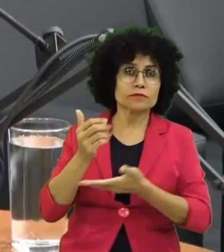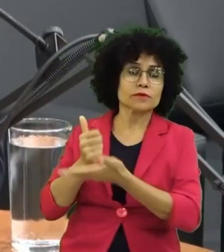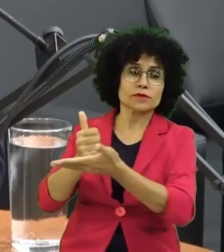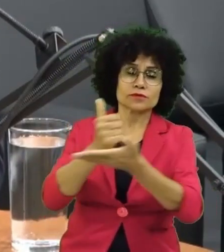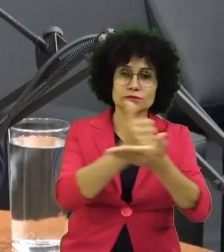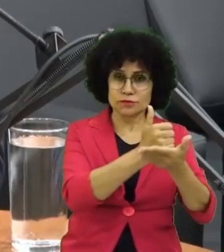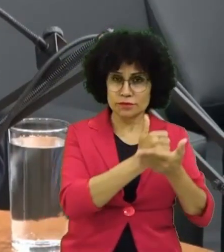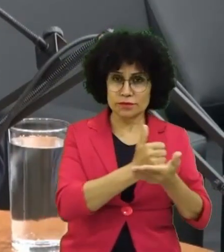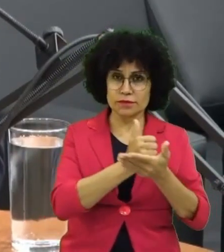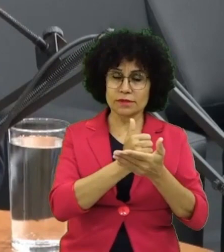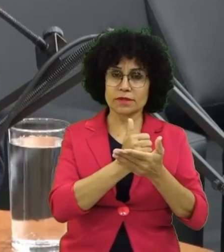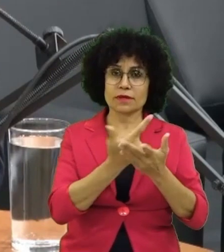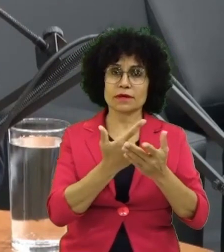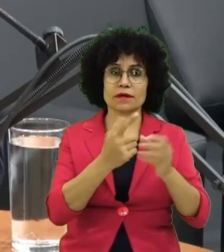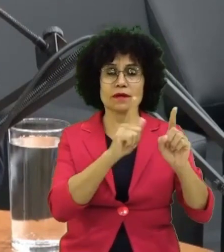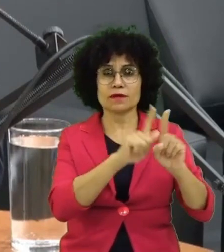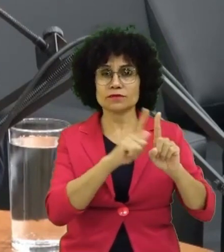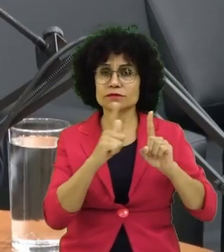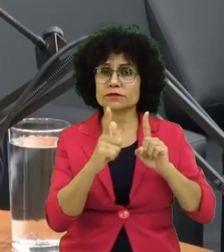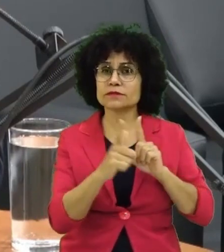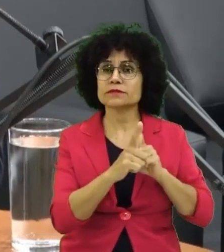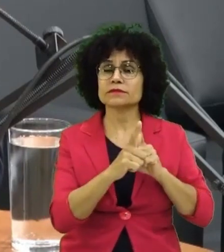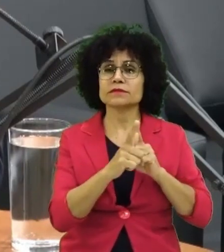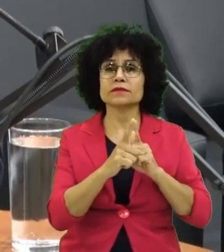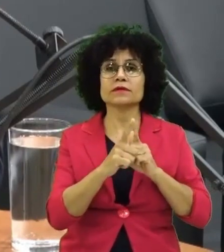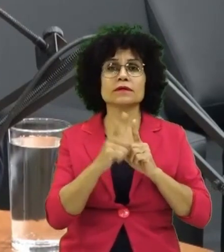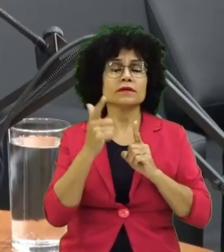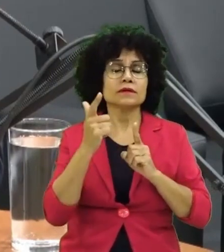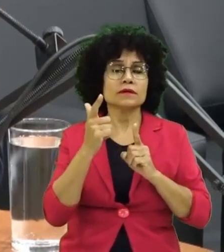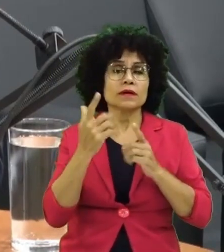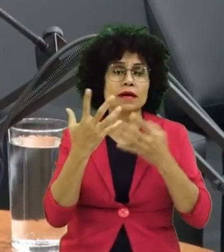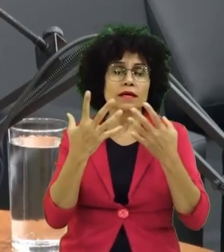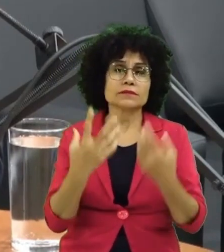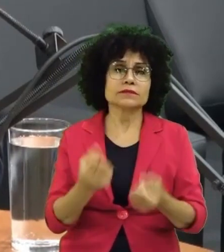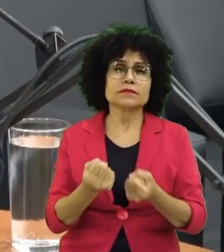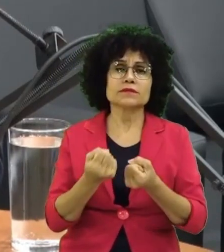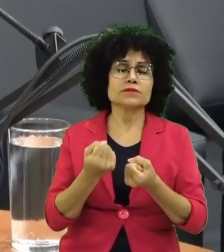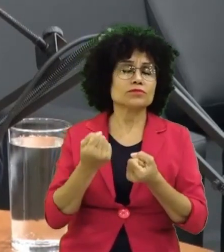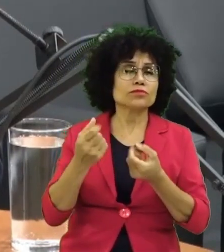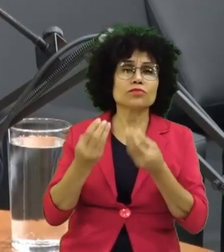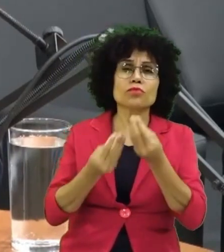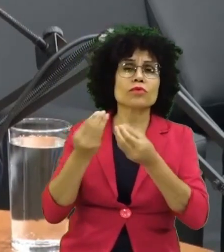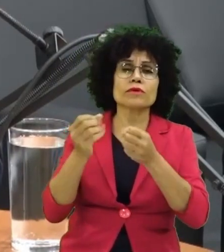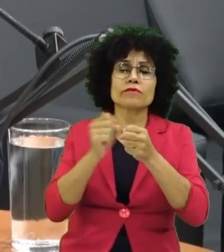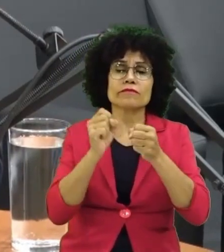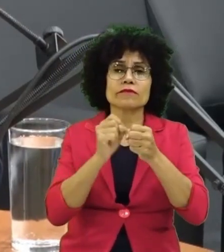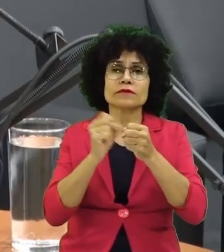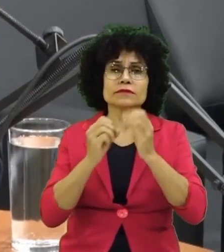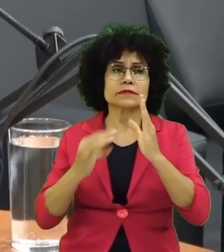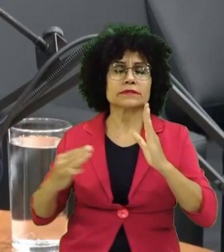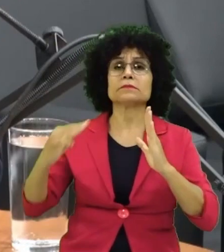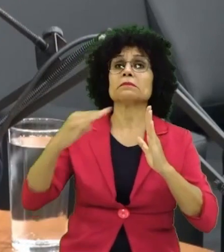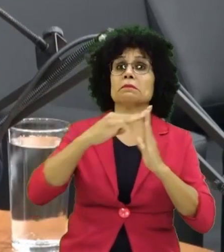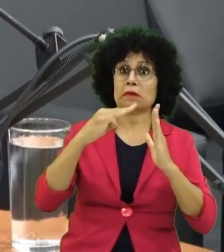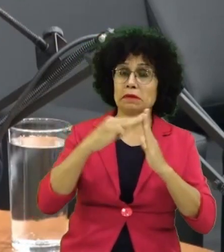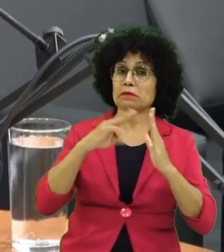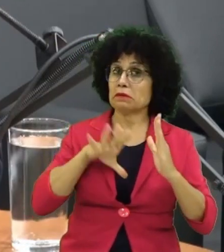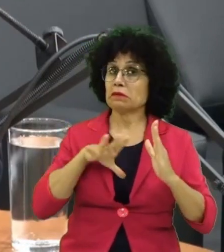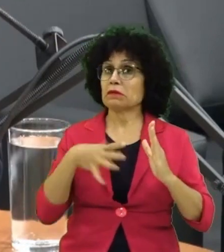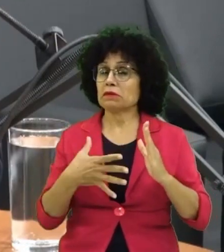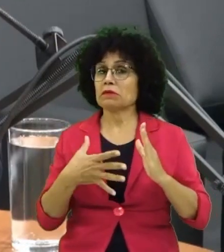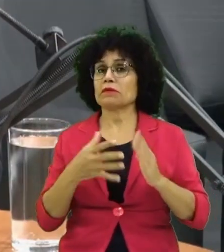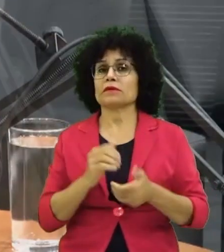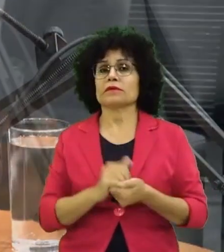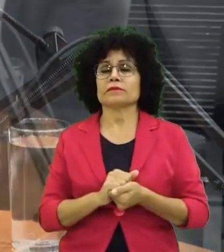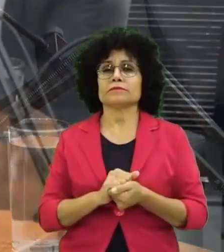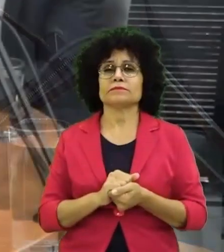o gestor a adotar providências para a gente poder atingir aí as metas, que são metas bem ousadas, estão previstas no novo marco,